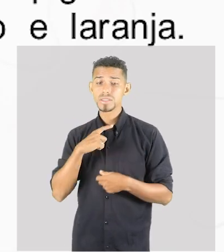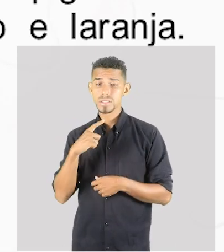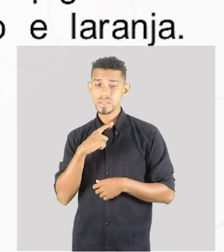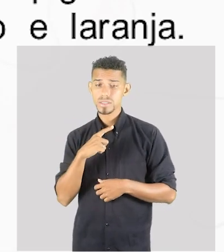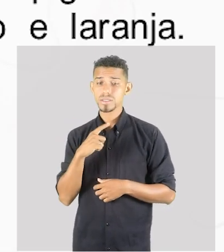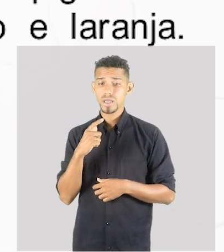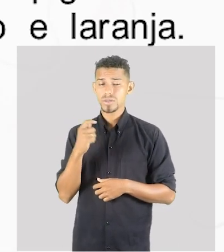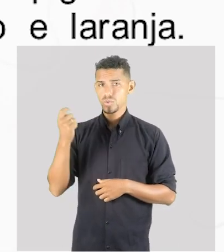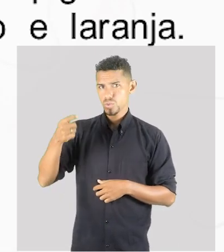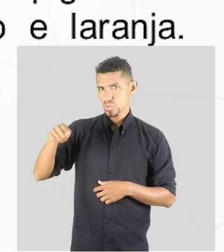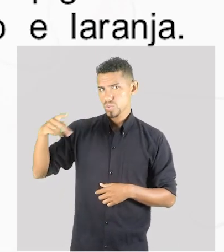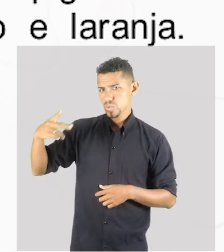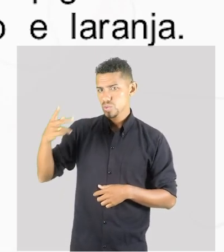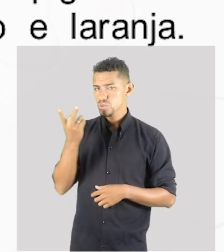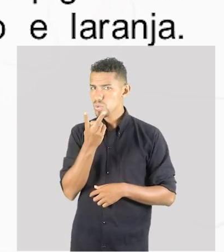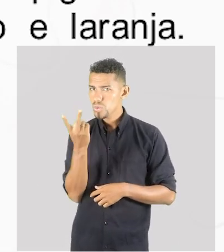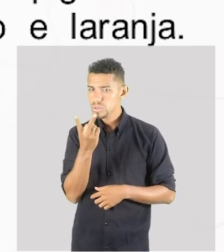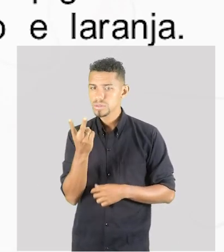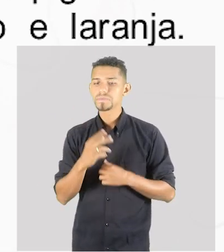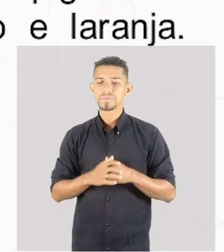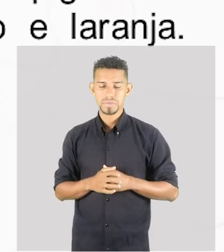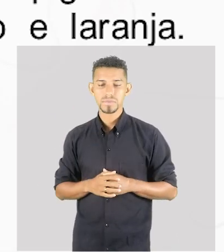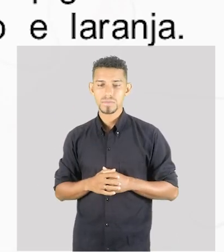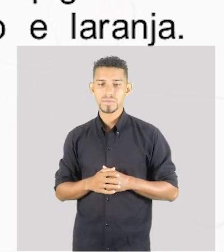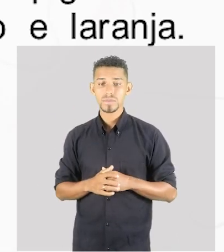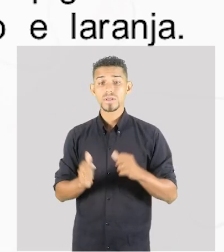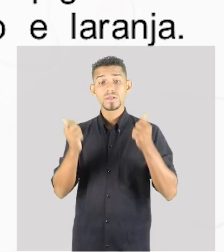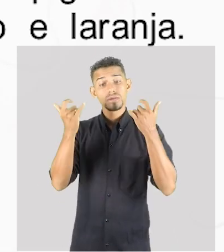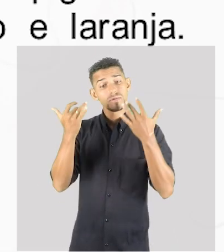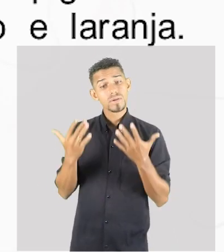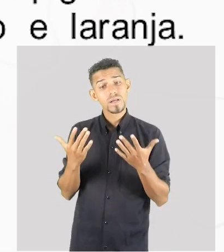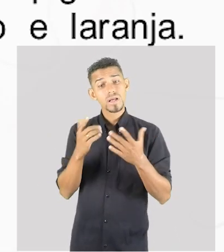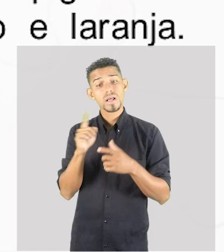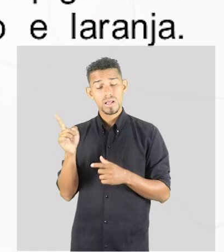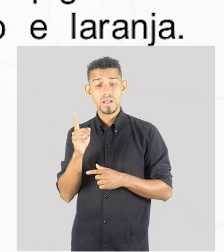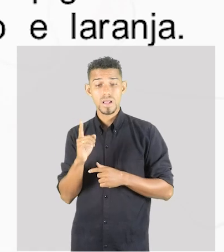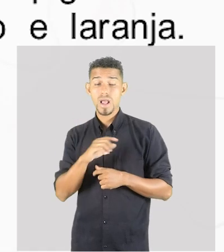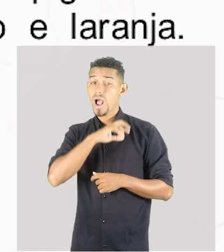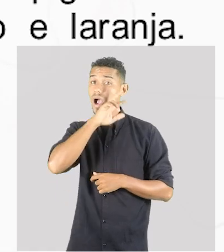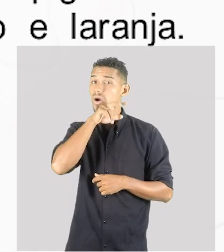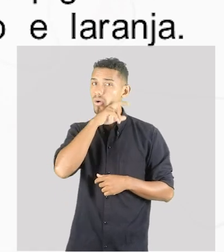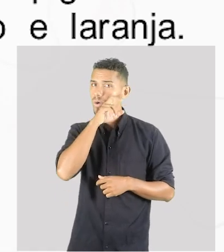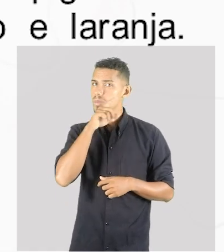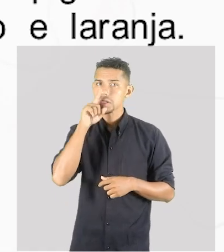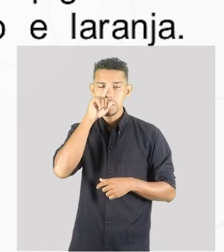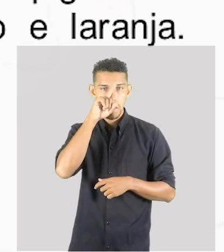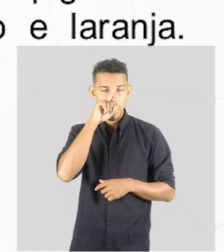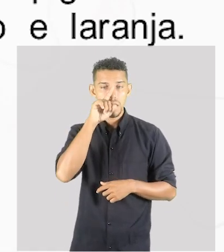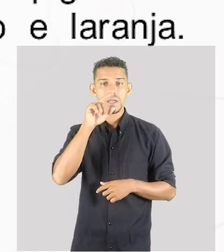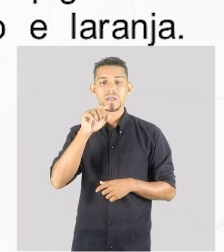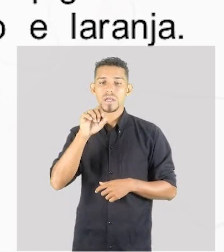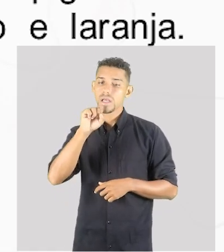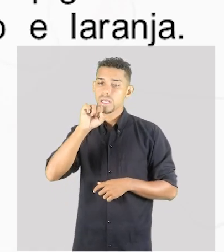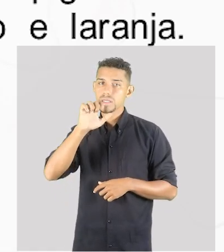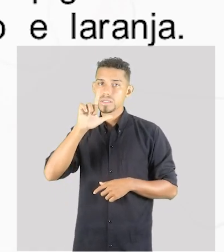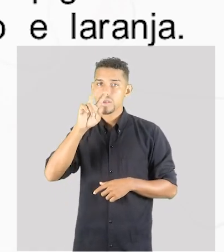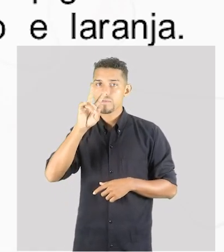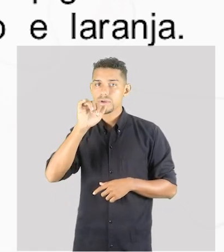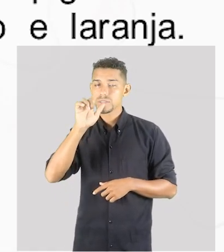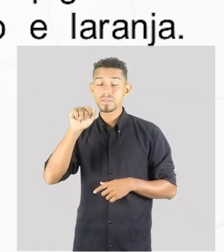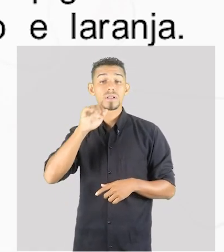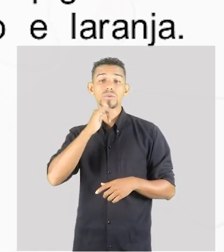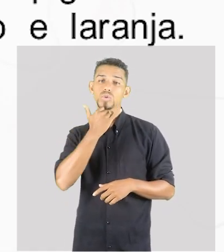ali a dominância dos 2 alelos. E fala para vocês que a cobra selvagem, que a cobra